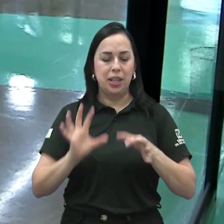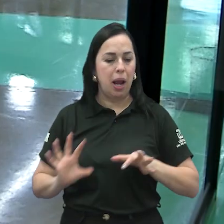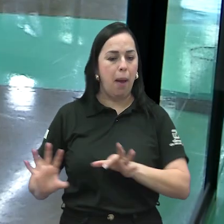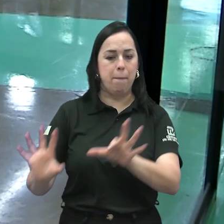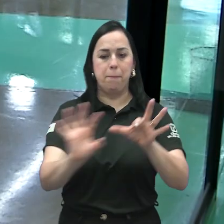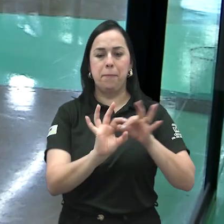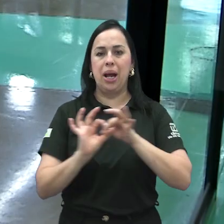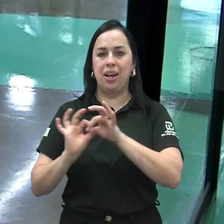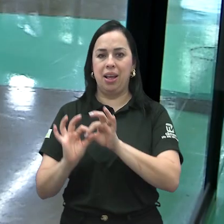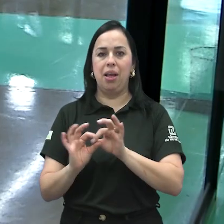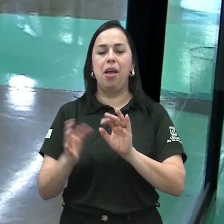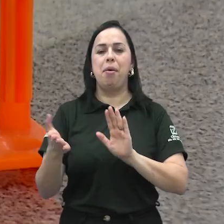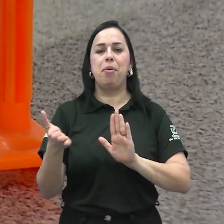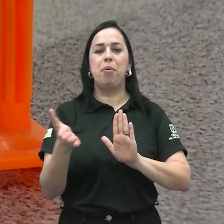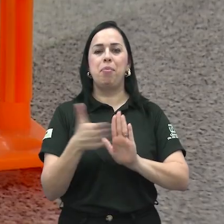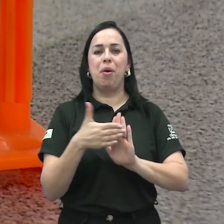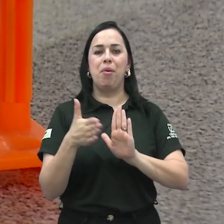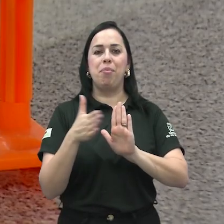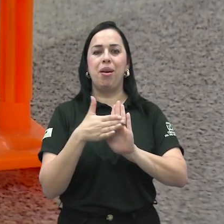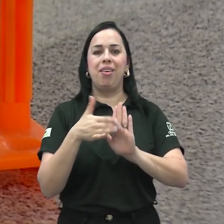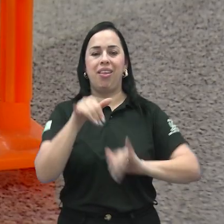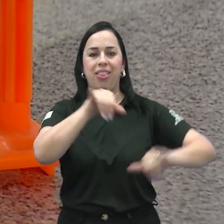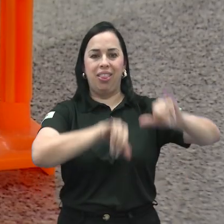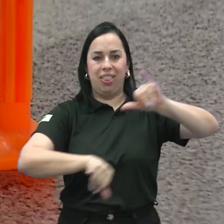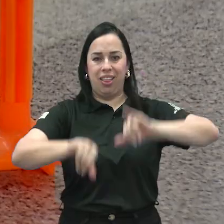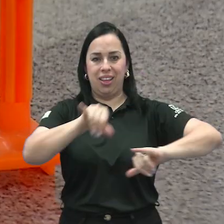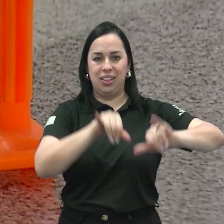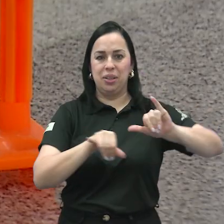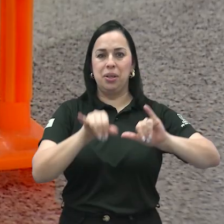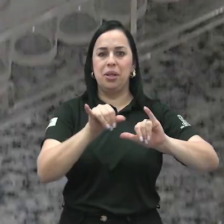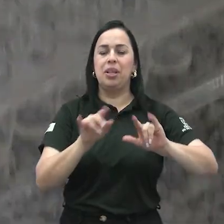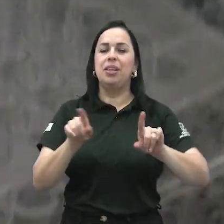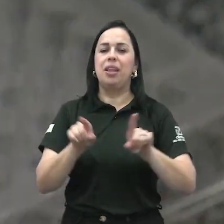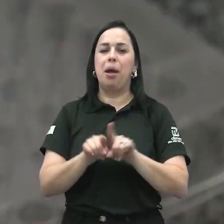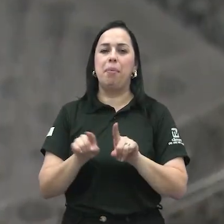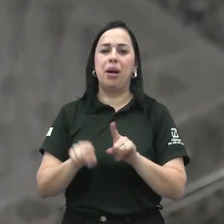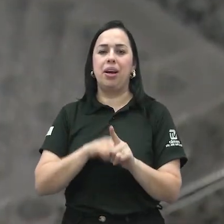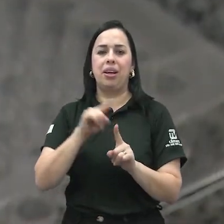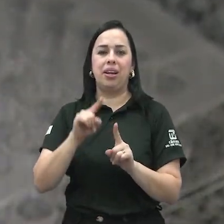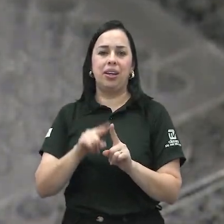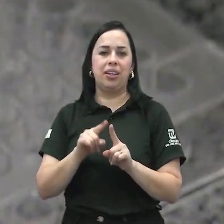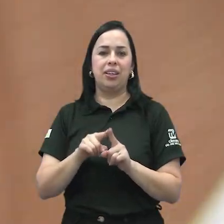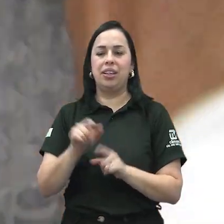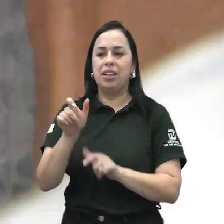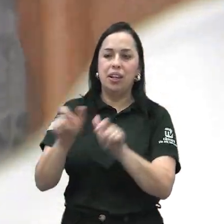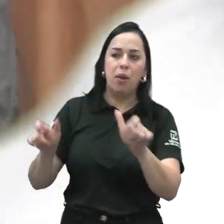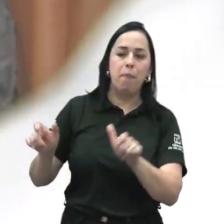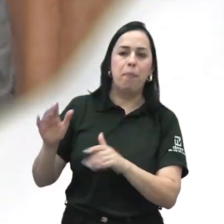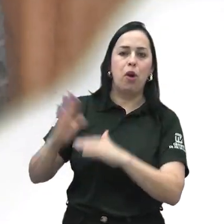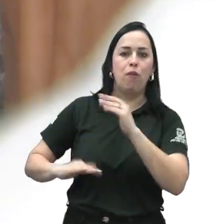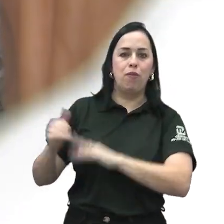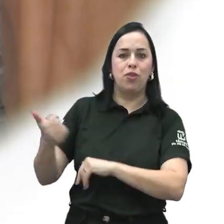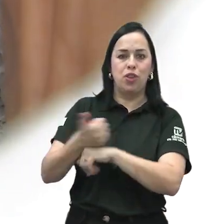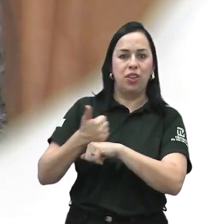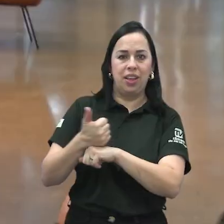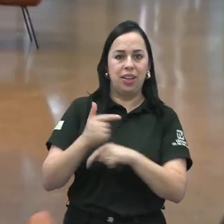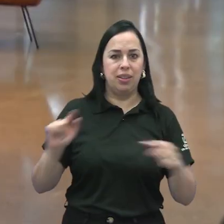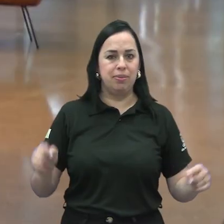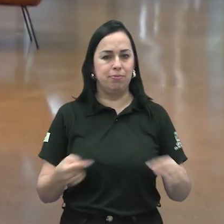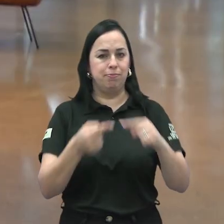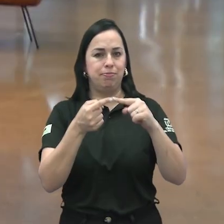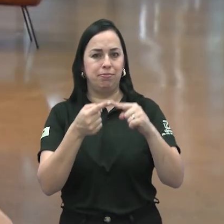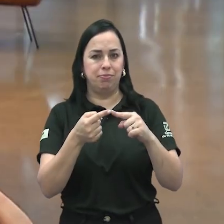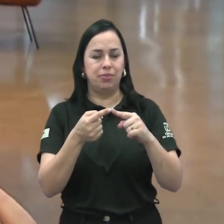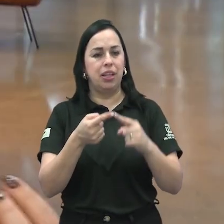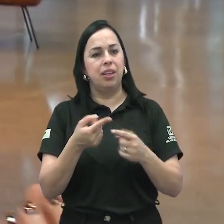trabalhe em conjunto propostas para a realização de ensaios clínicos e o fortalecimento da mão de obra especializada. Começar